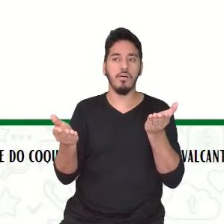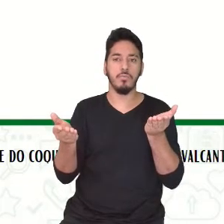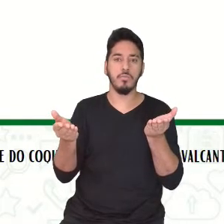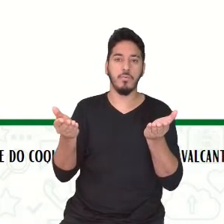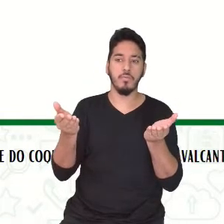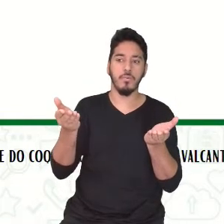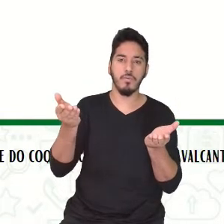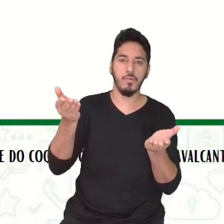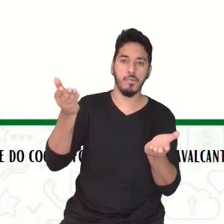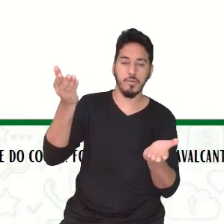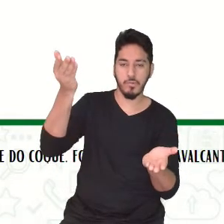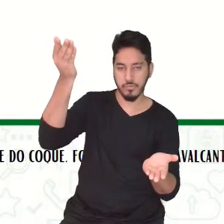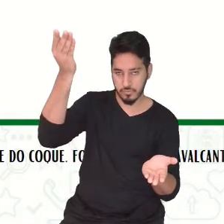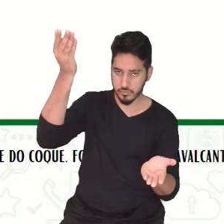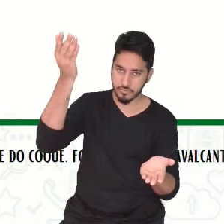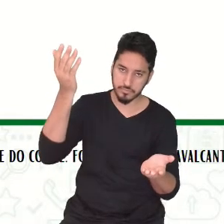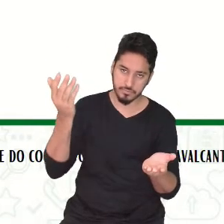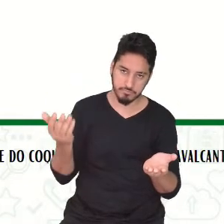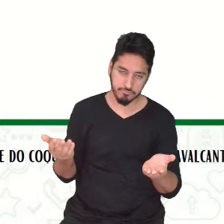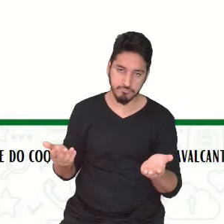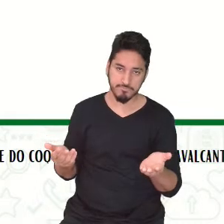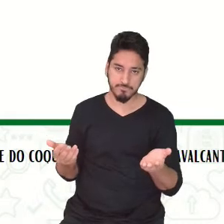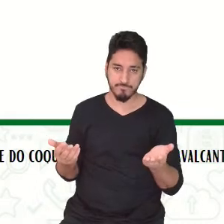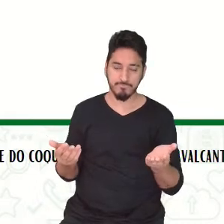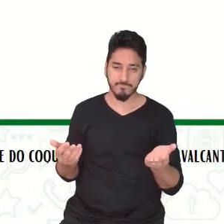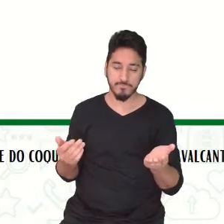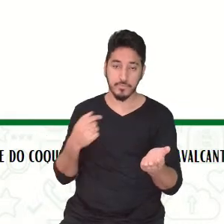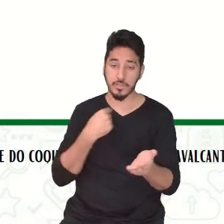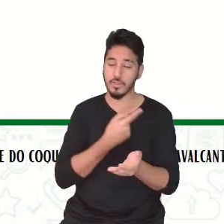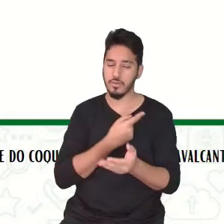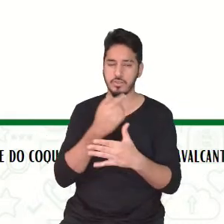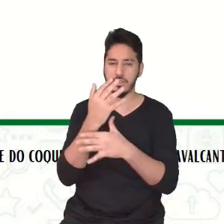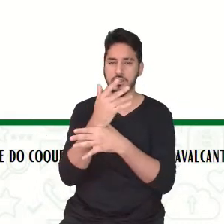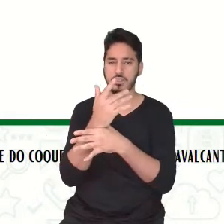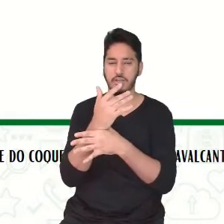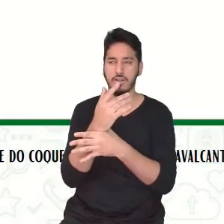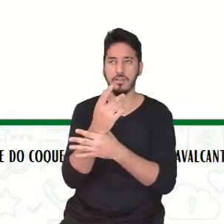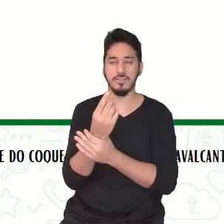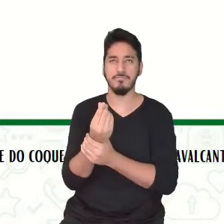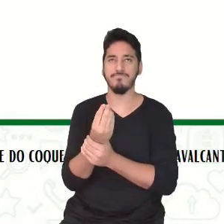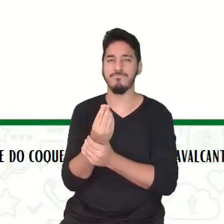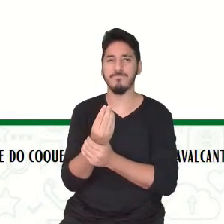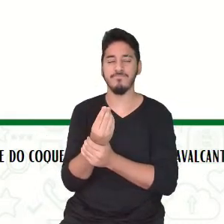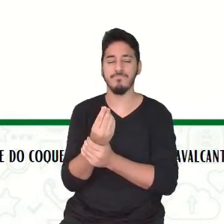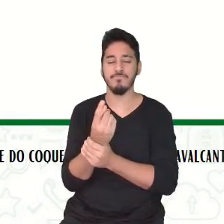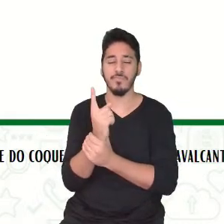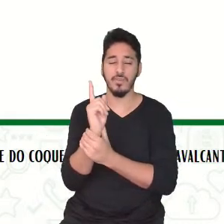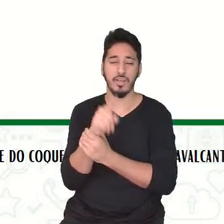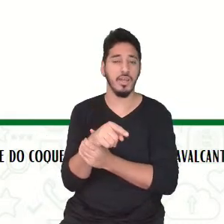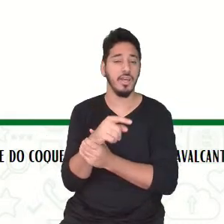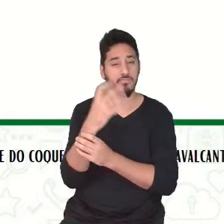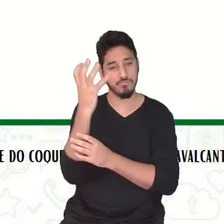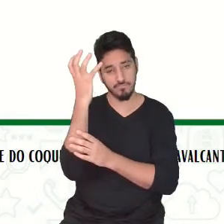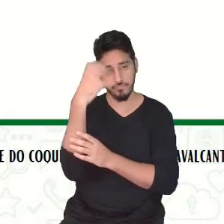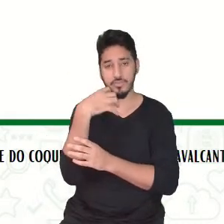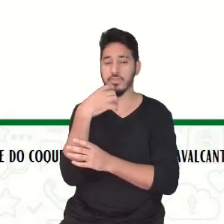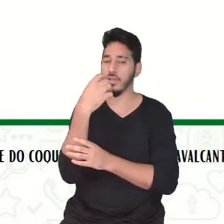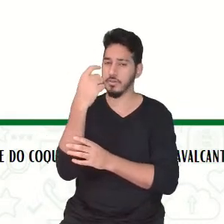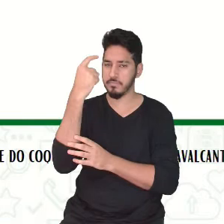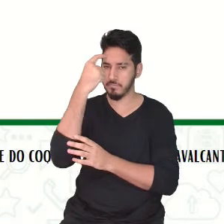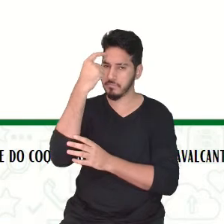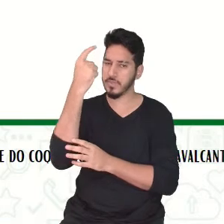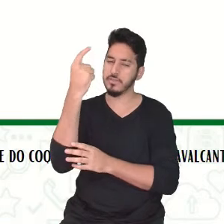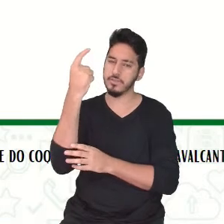desigualdades socioeconômicas, gente. Na nossa cidade, isso é uma coisa assim, muito séria a ser